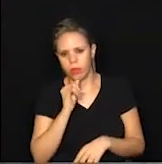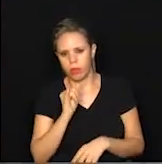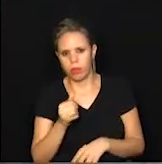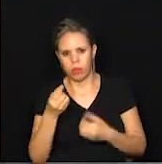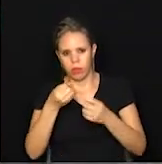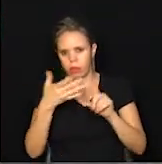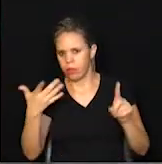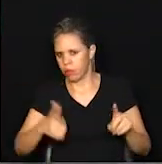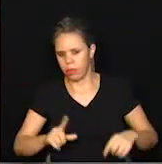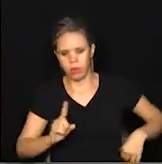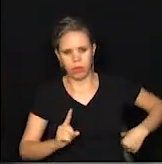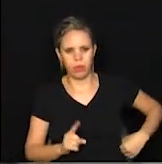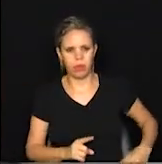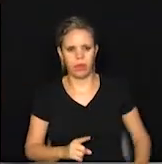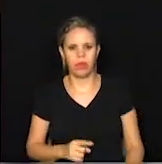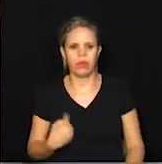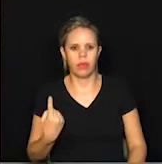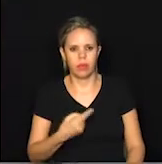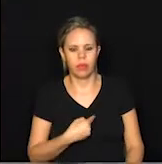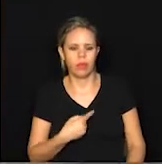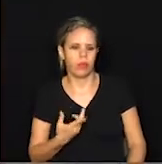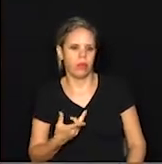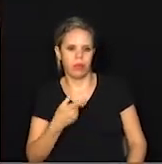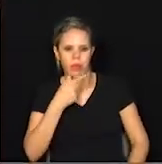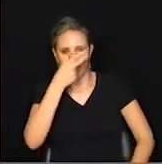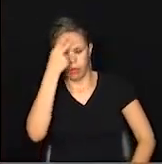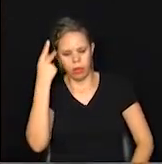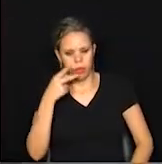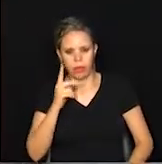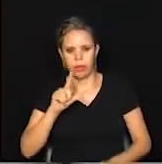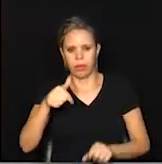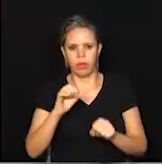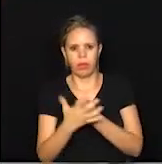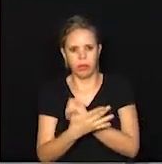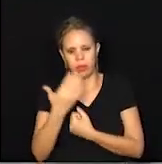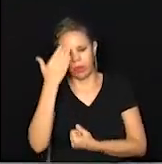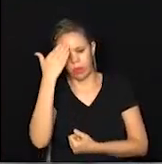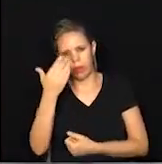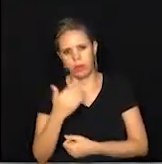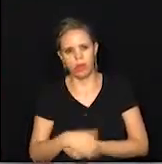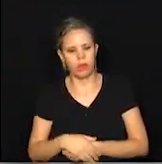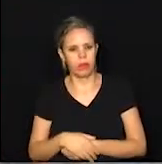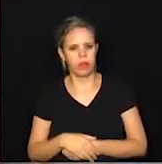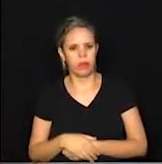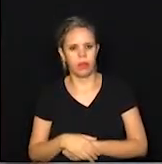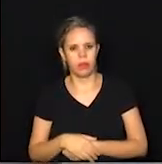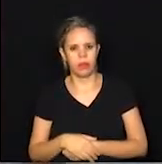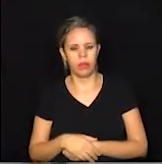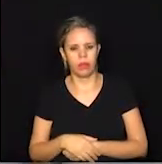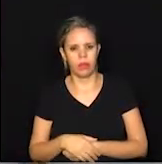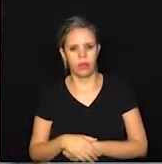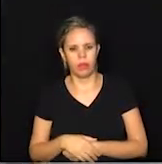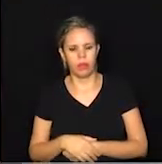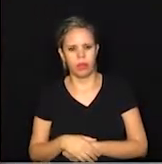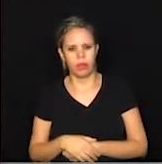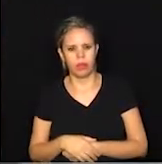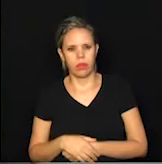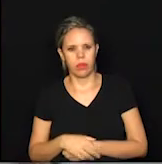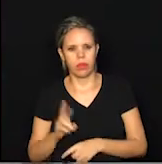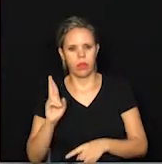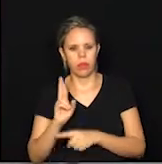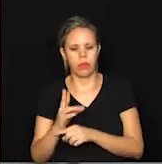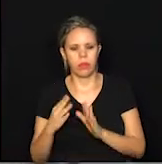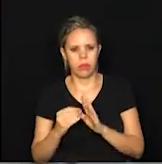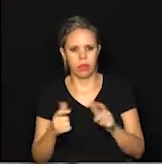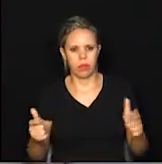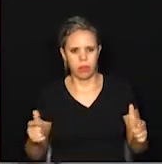explanar novamente. O Moça falando questão do pós-pandemia, primeiro agradecer ao Moça, que é uma representatividade muito